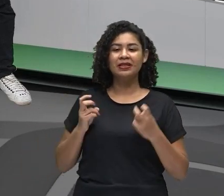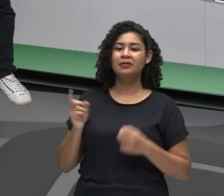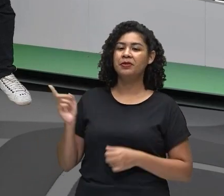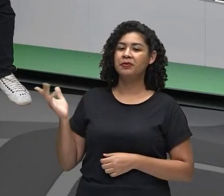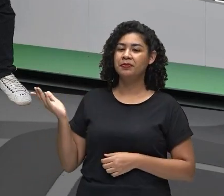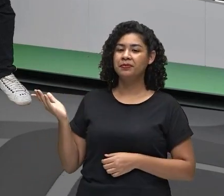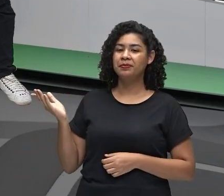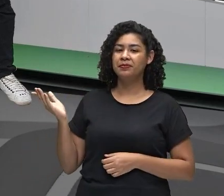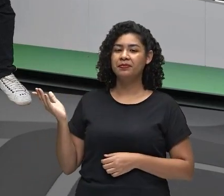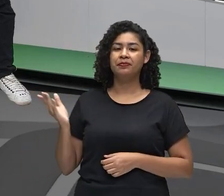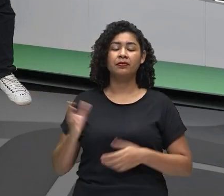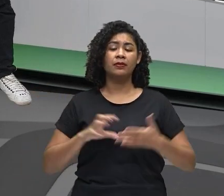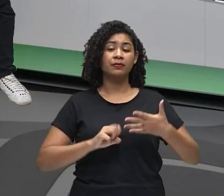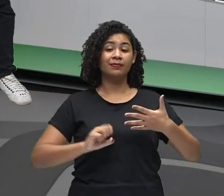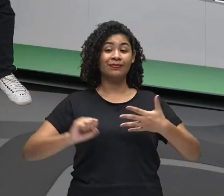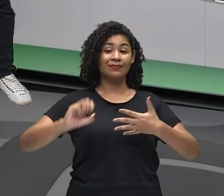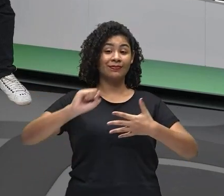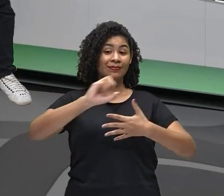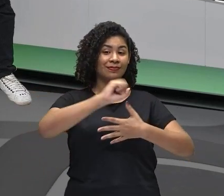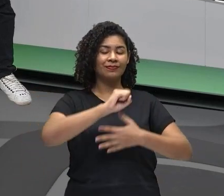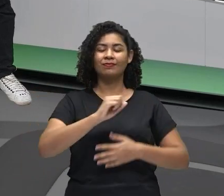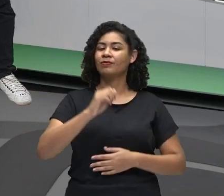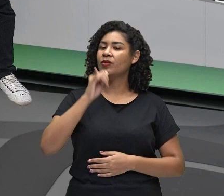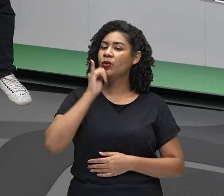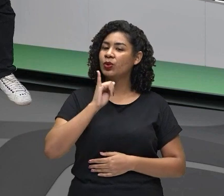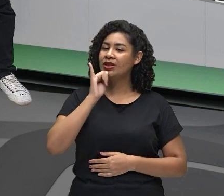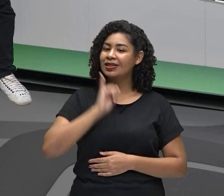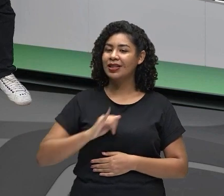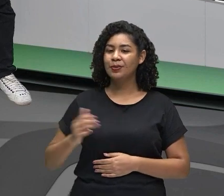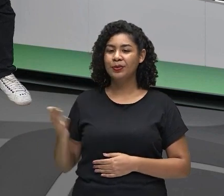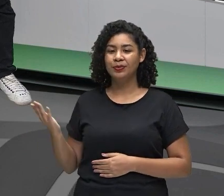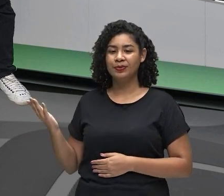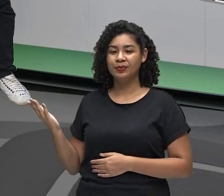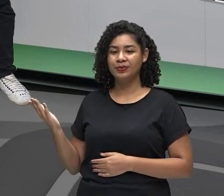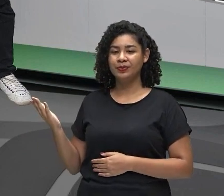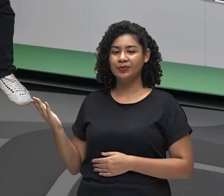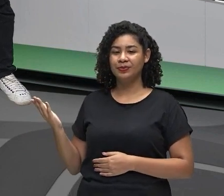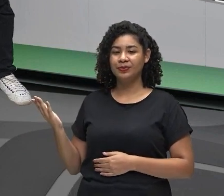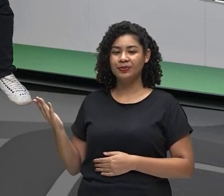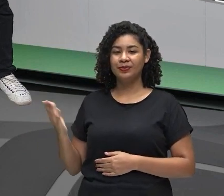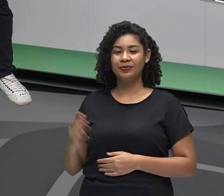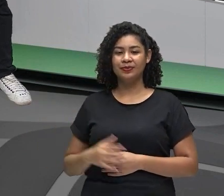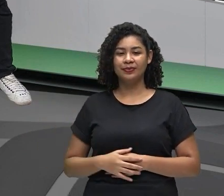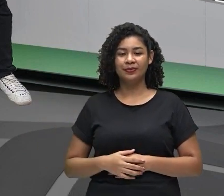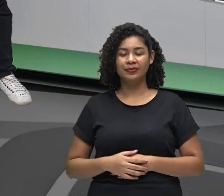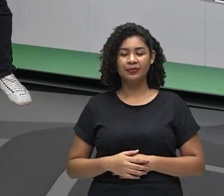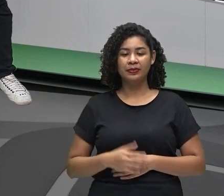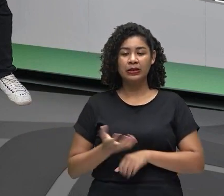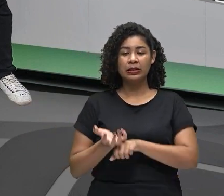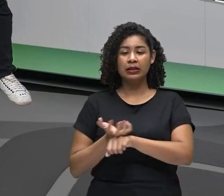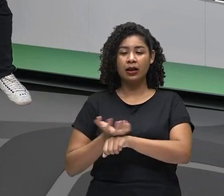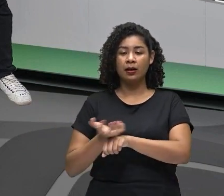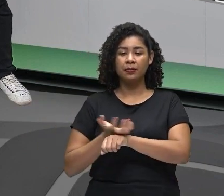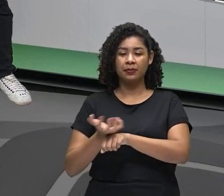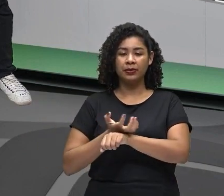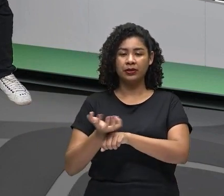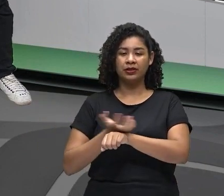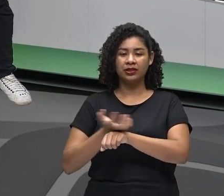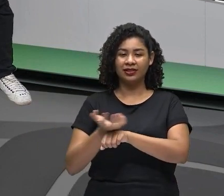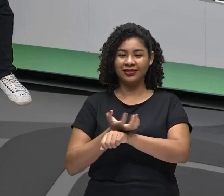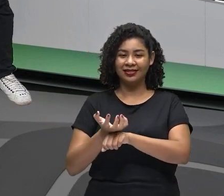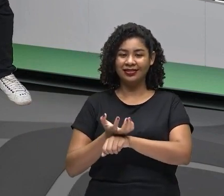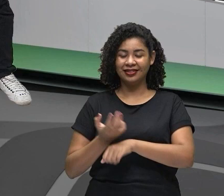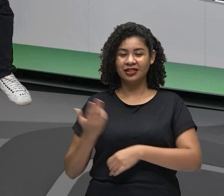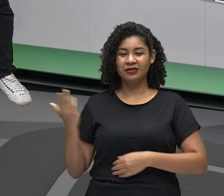cadeias e teias alimentares, né? Exemplo de cadeia, tem lá, ó. Vai surgindo aí para vocês, ó, o capim, né, como você pode visualizar, um